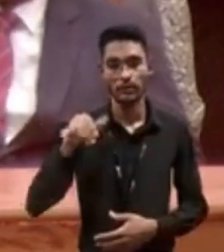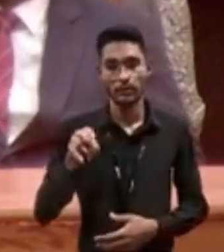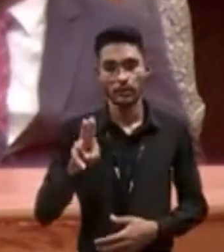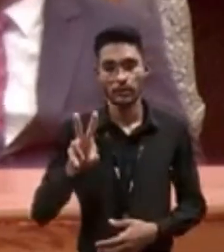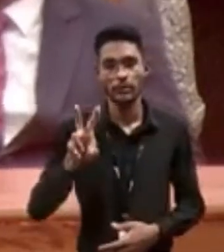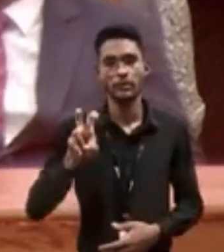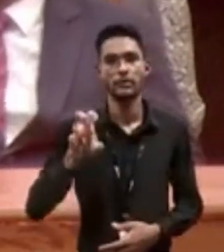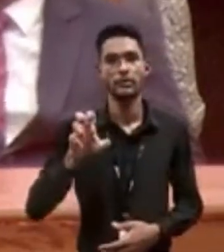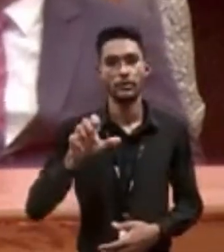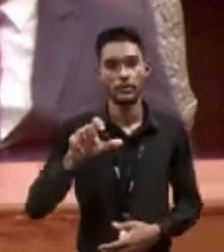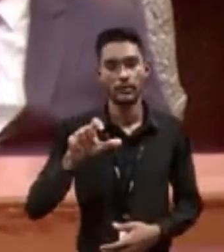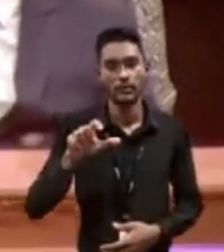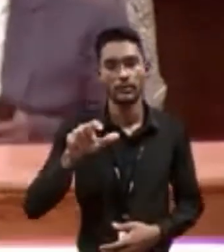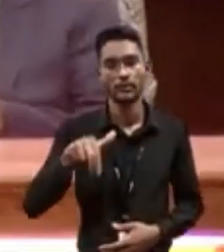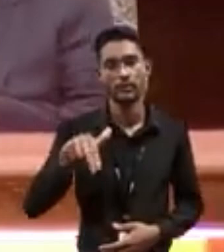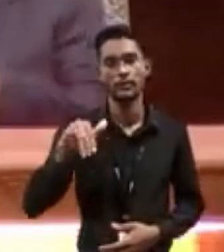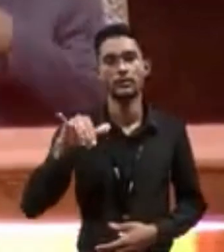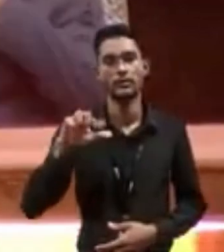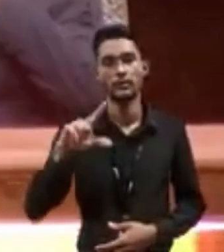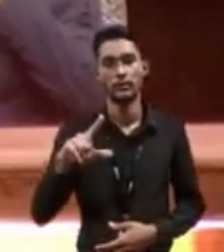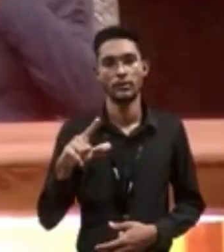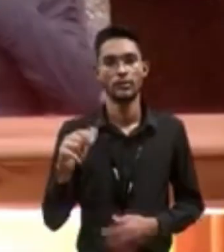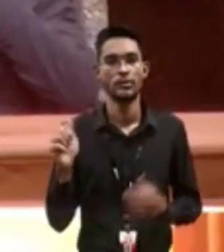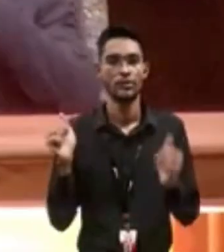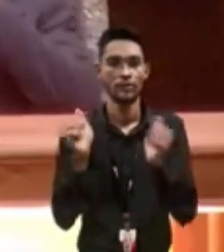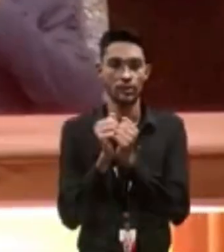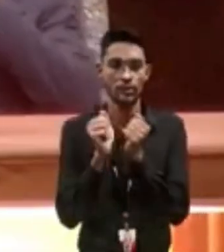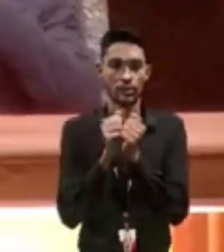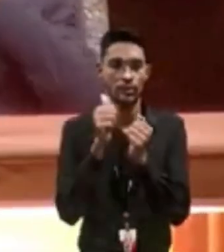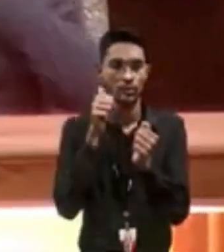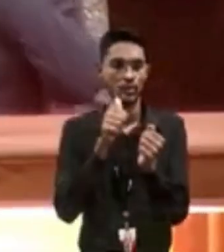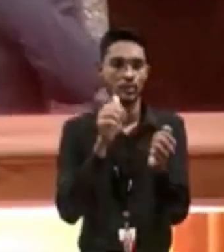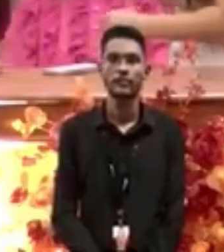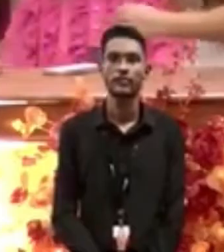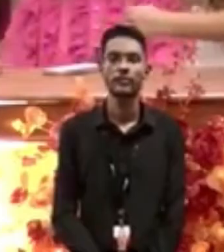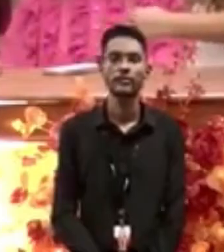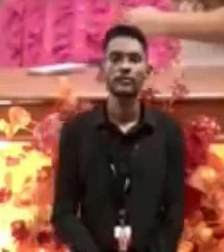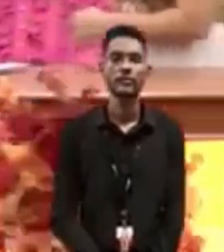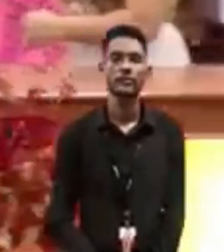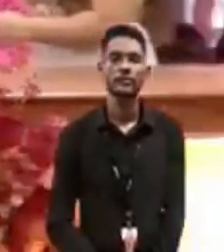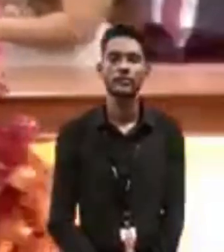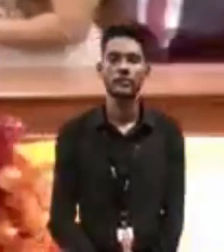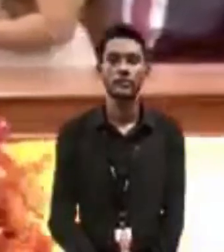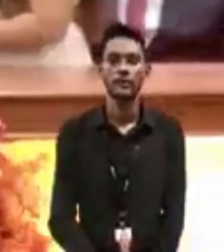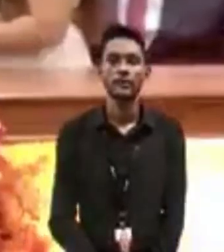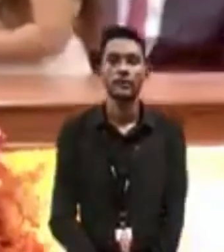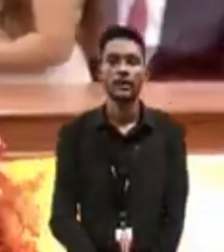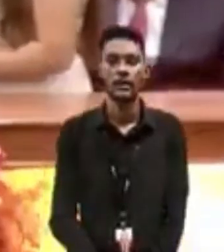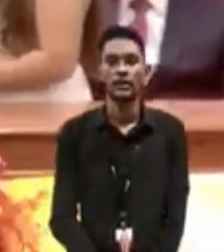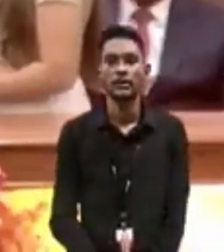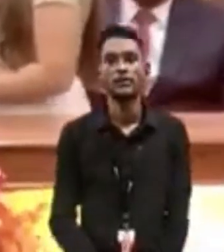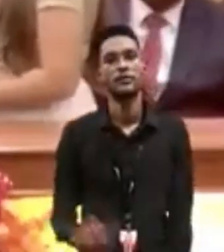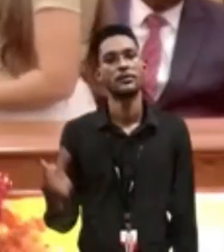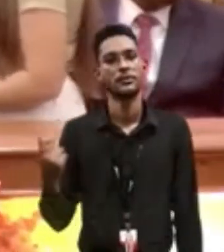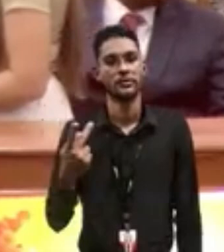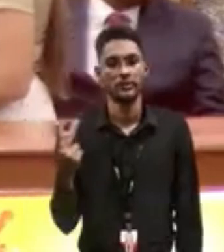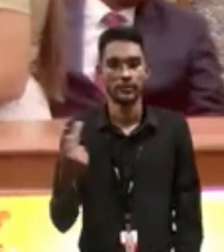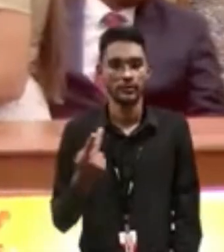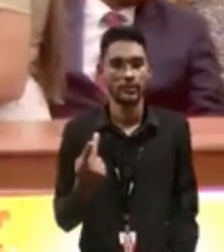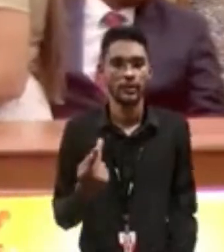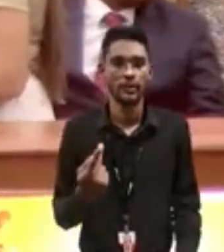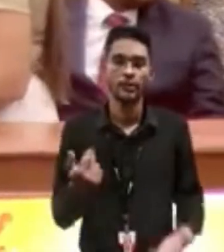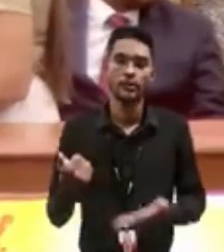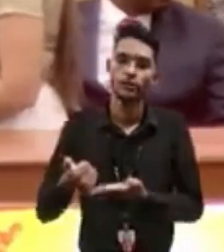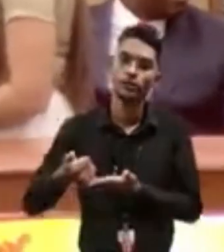a missionária Madalena. Isso. É vocês dois. E eles que estão à frente, não dormem